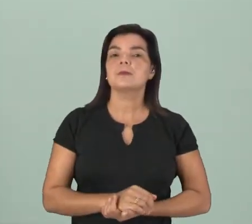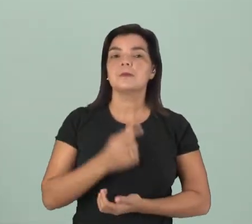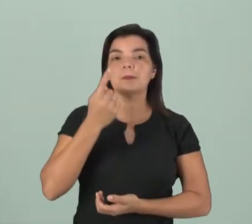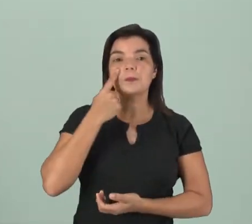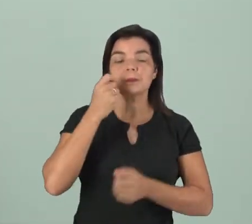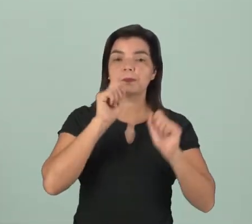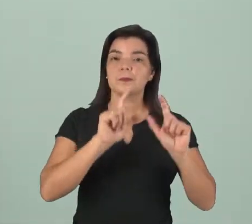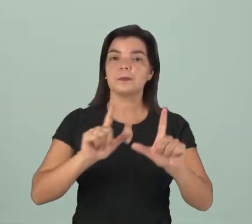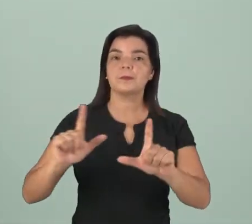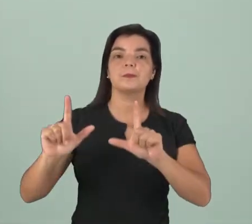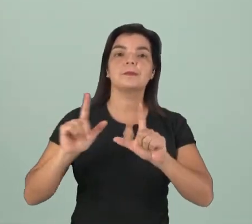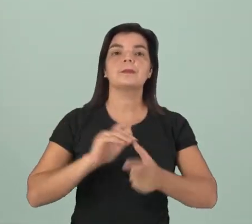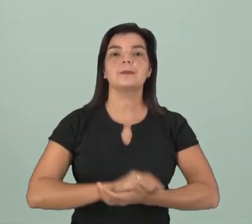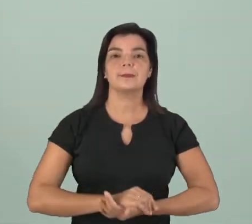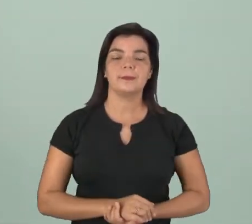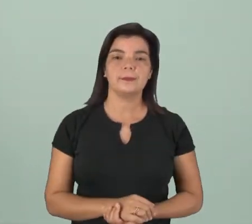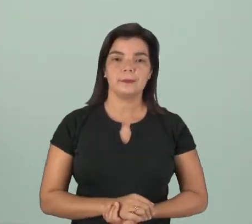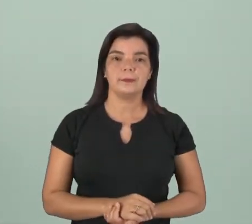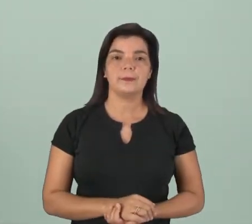vamos lá para o nosso slide.